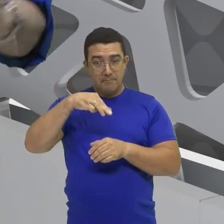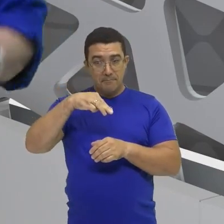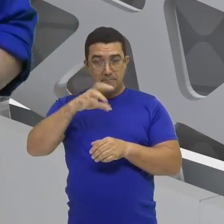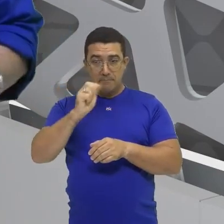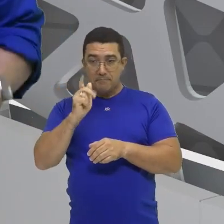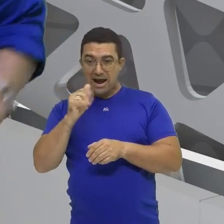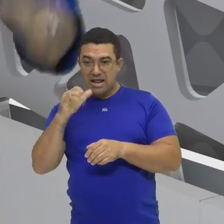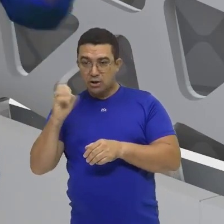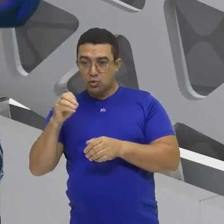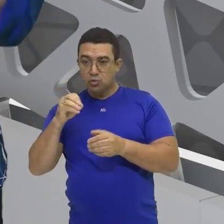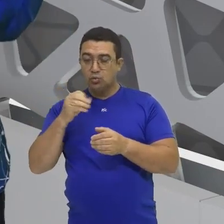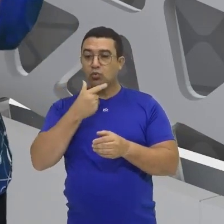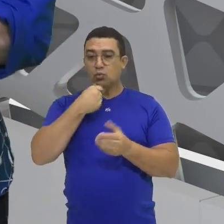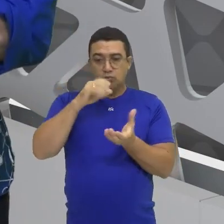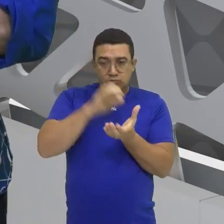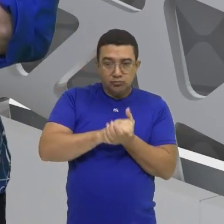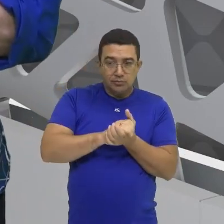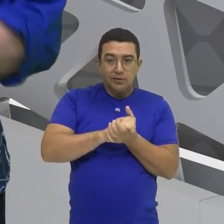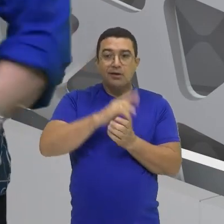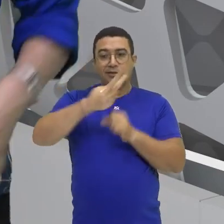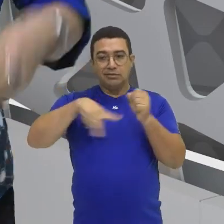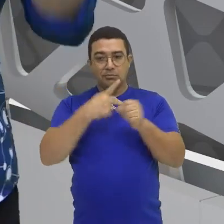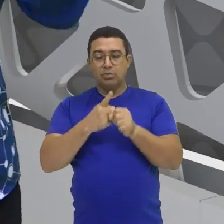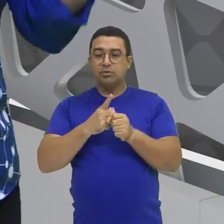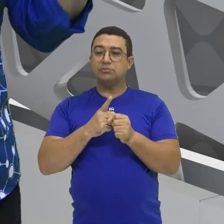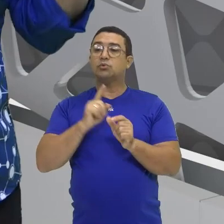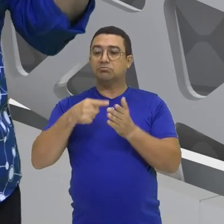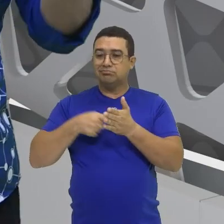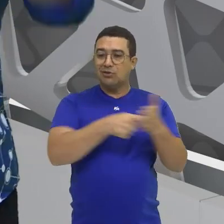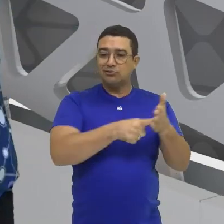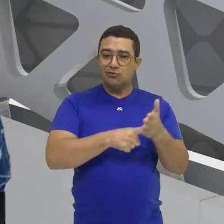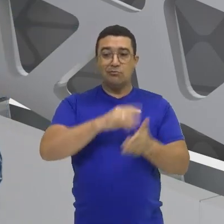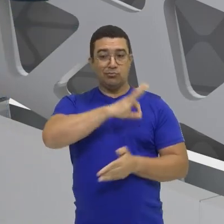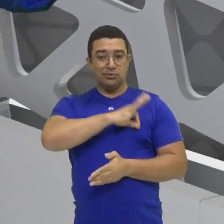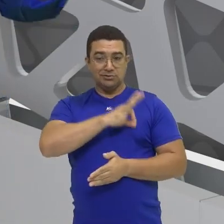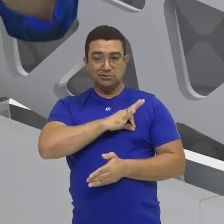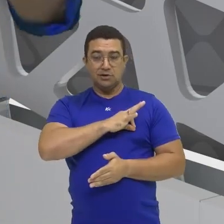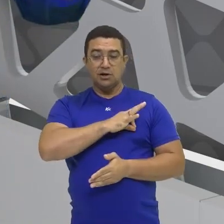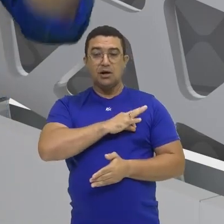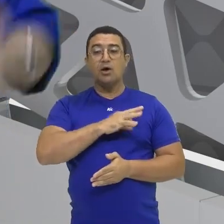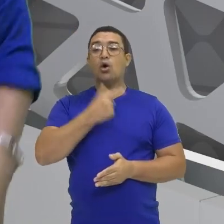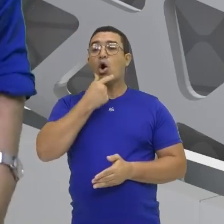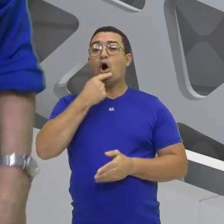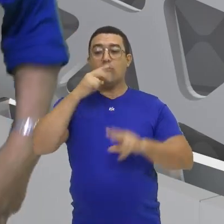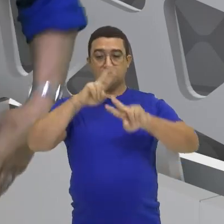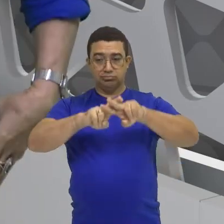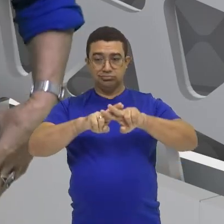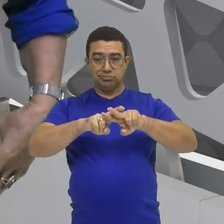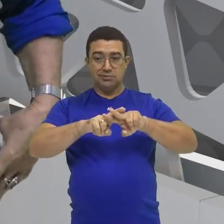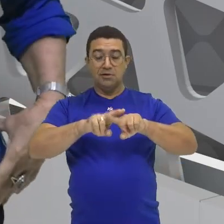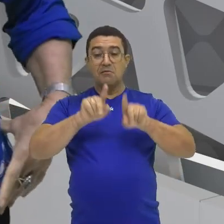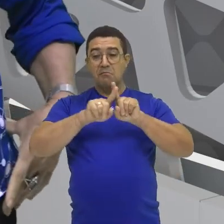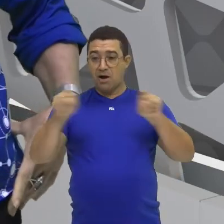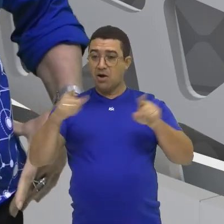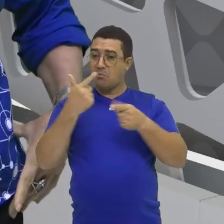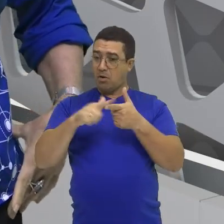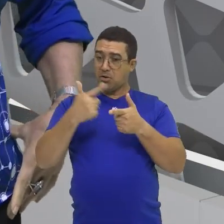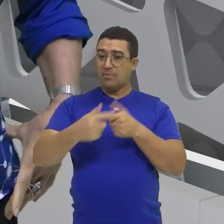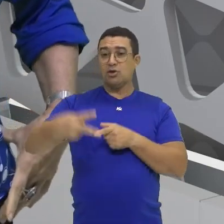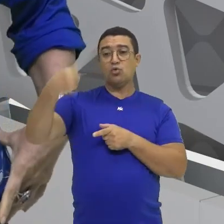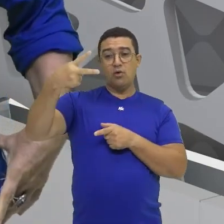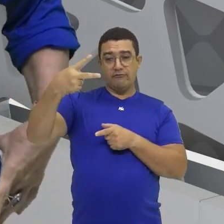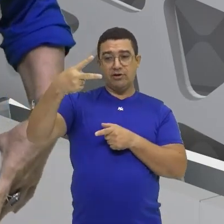esse criminoso, fosse punido. Mas o que aconteceu? O caso foi julgado 2 vezes e continuou em